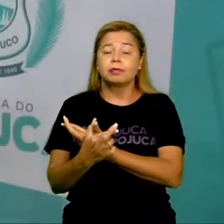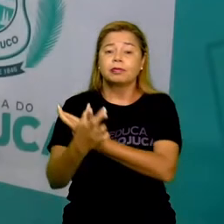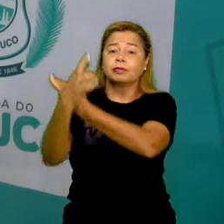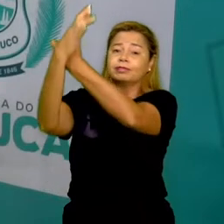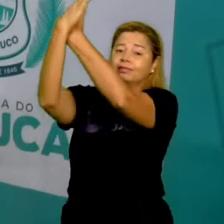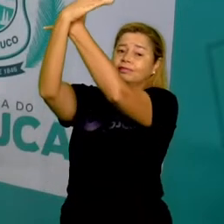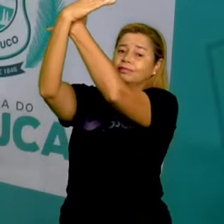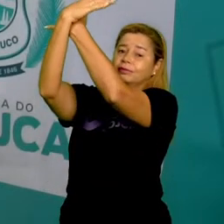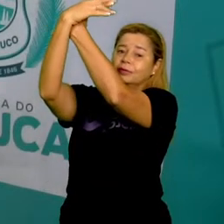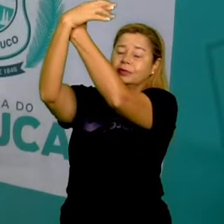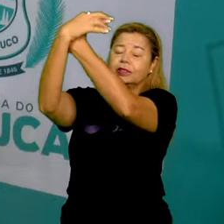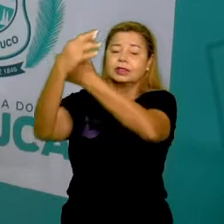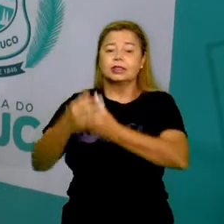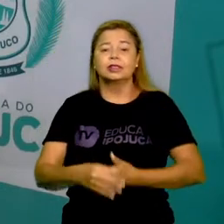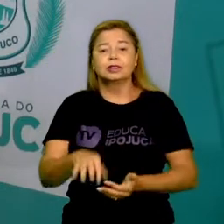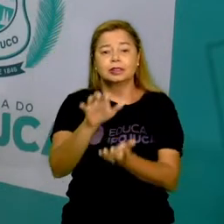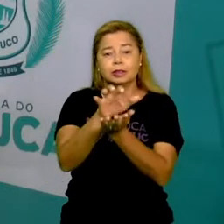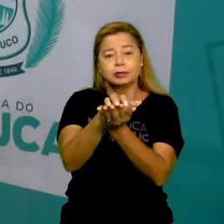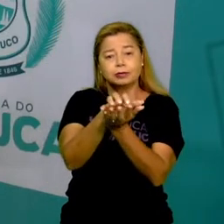estado de Pernambuco.